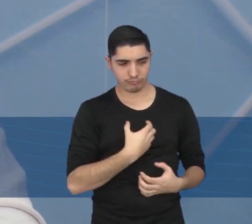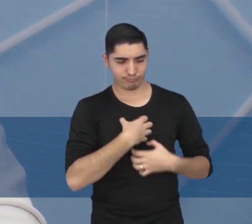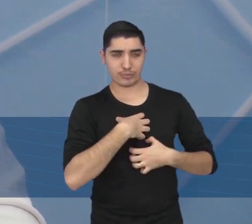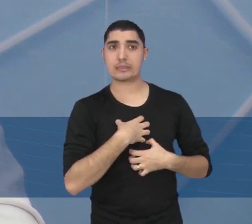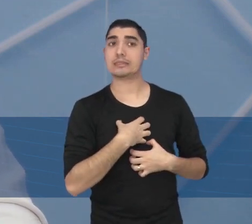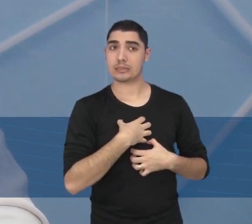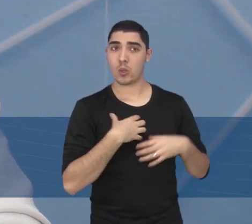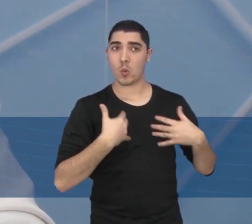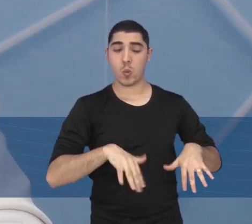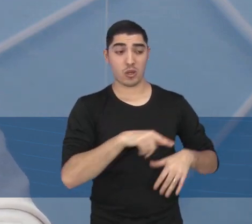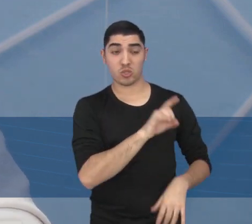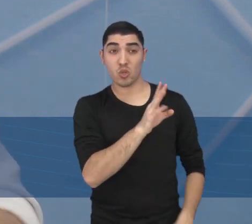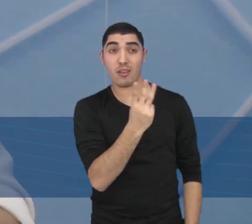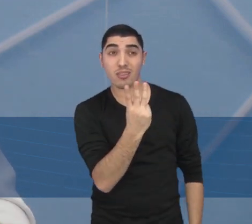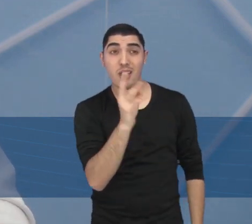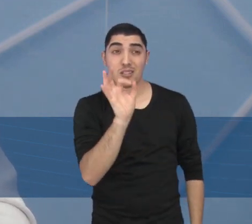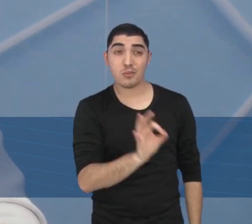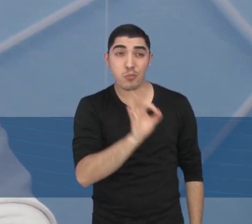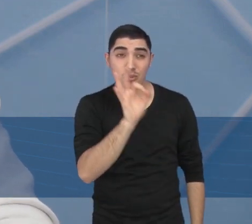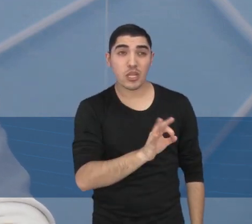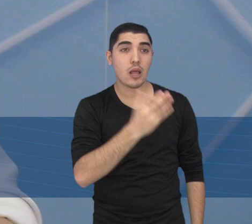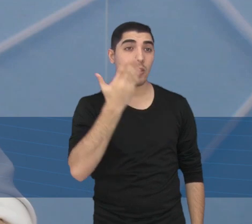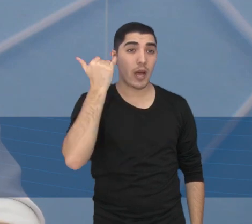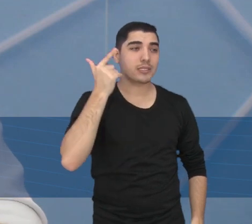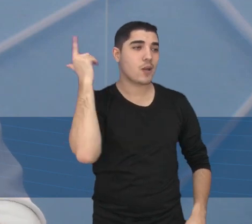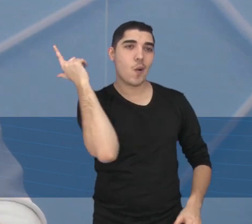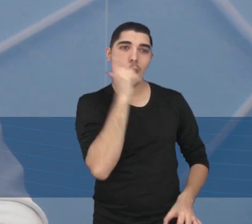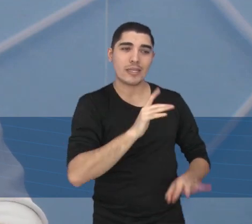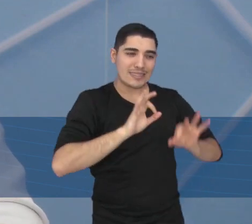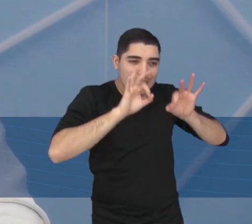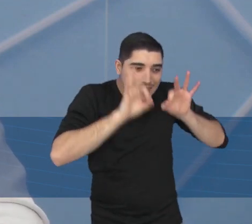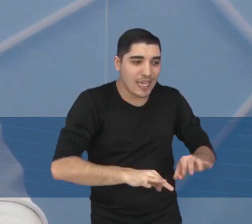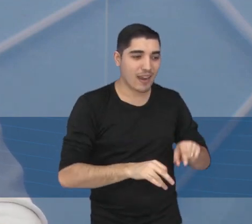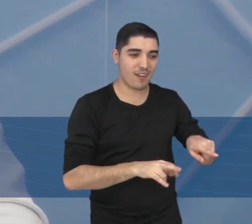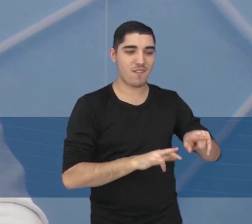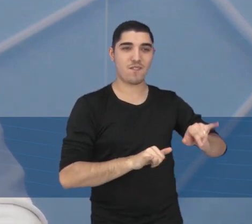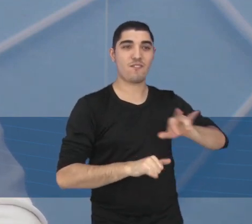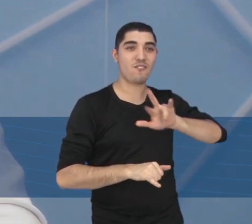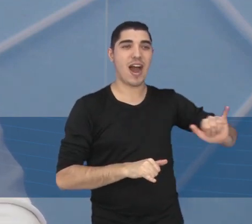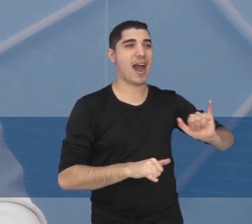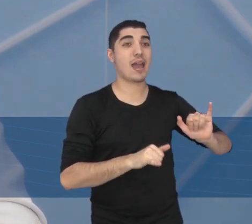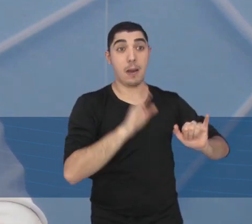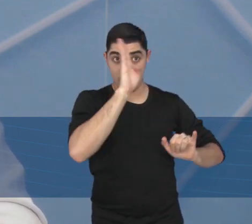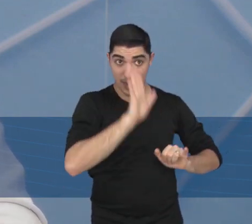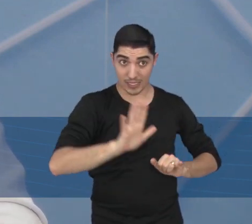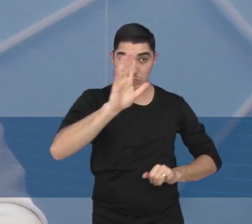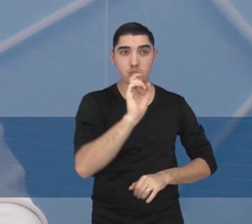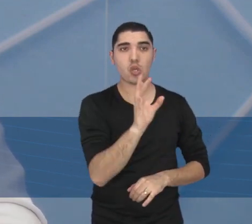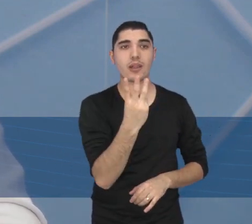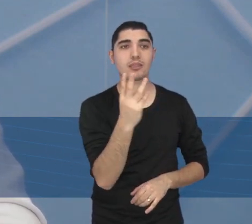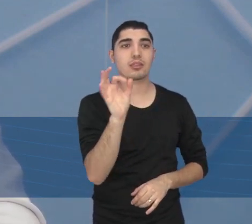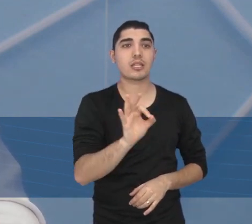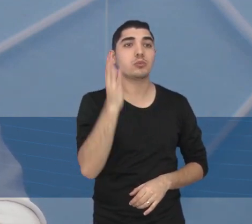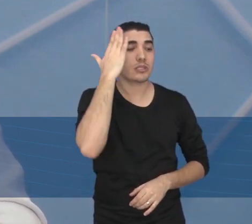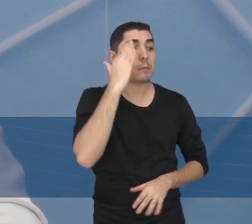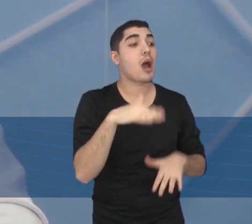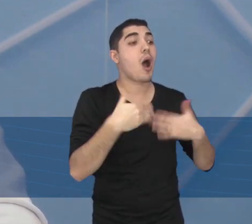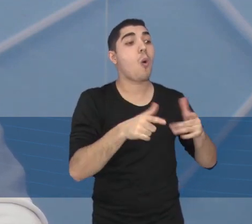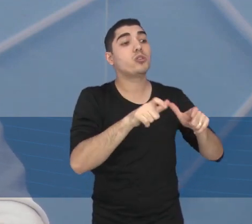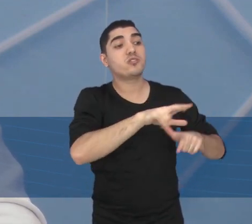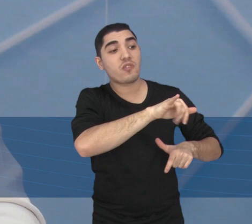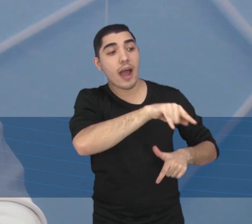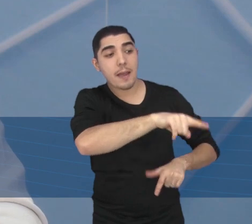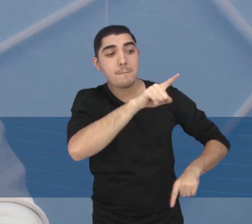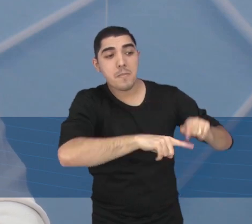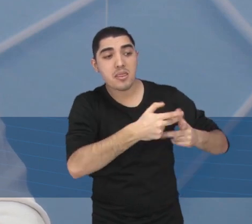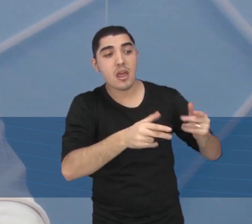aproximadamente da reciclagem formal, da reciclagem correta, que a gente tem certeza de para onde está indo. Porque no caso dos eletroeletrônicos